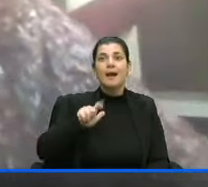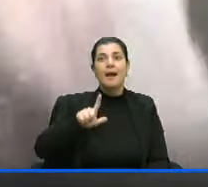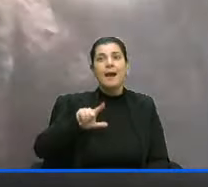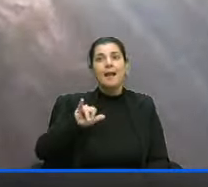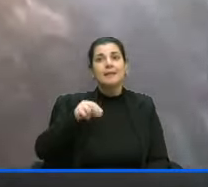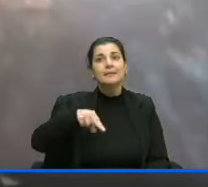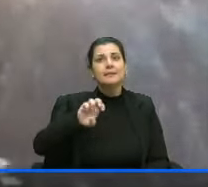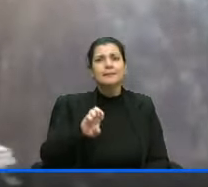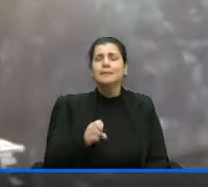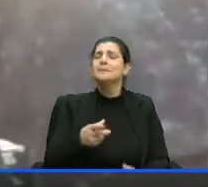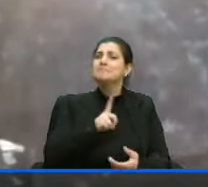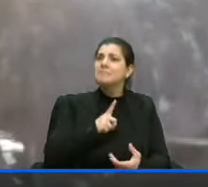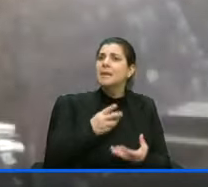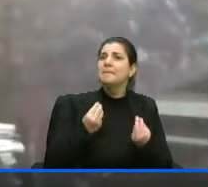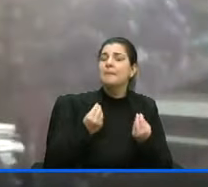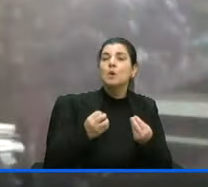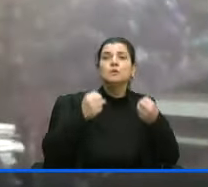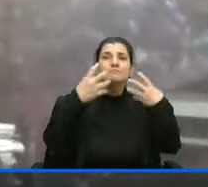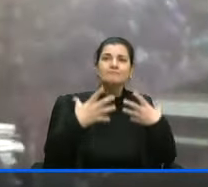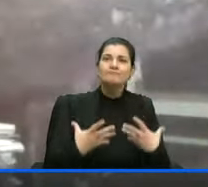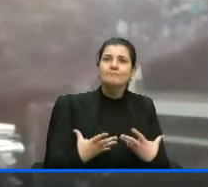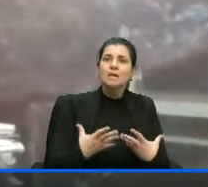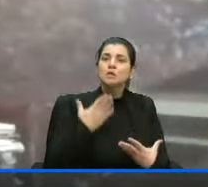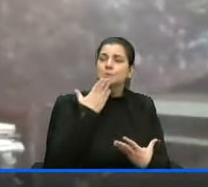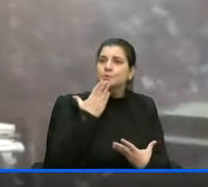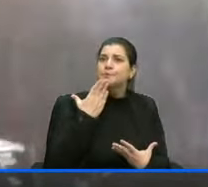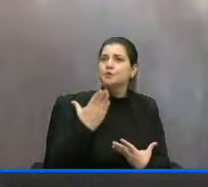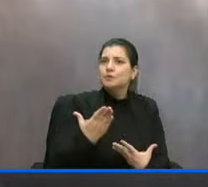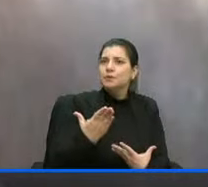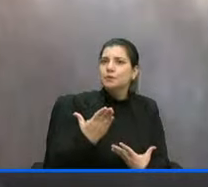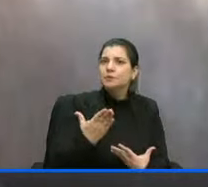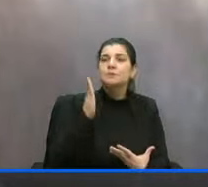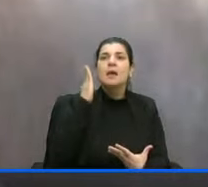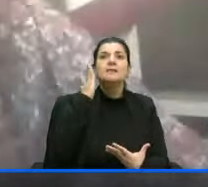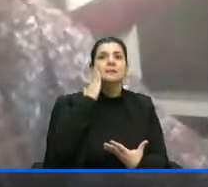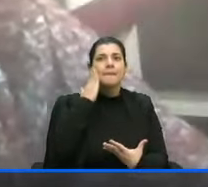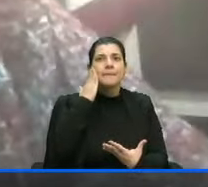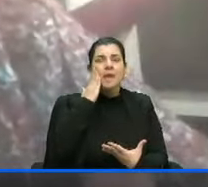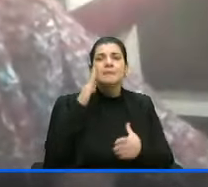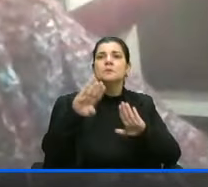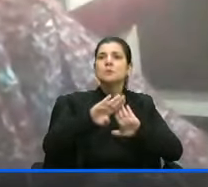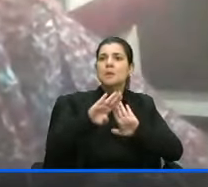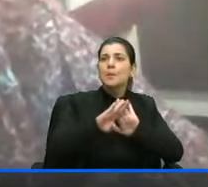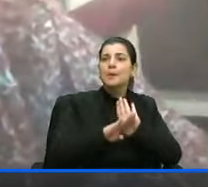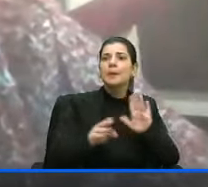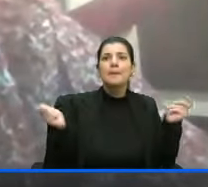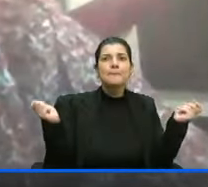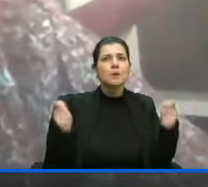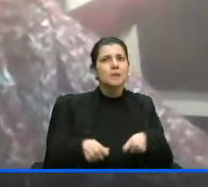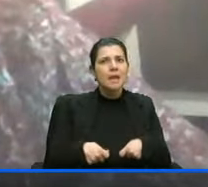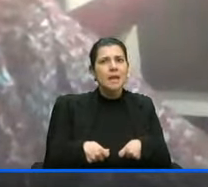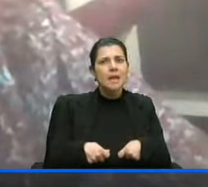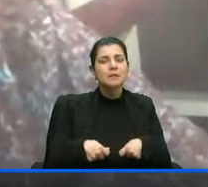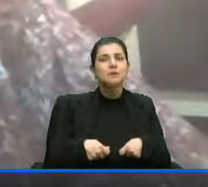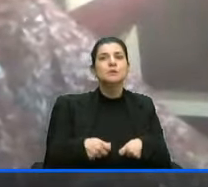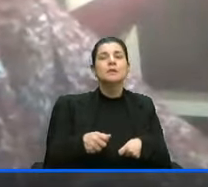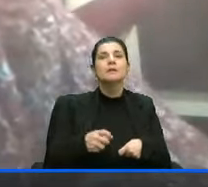muito a nos relatar sobre as requisições de vagas. A gente sabe que tem um programa potente, enfim, que a